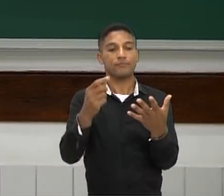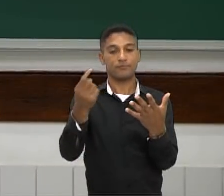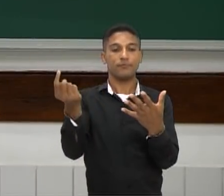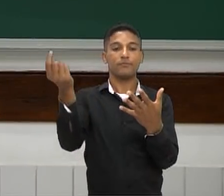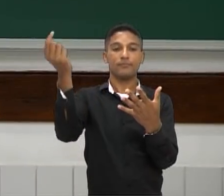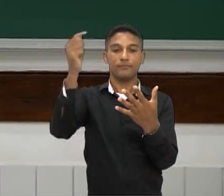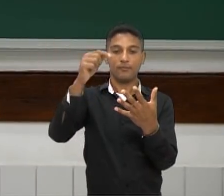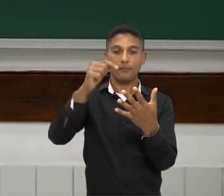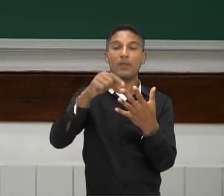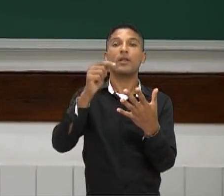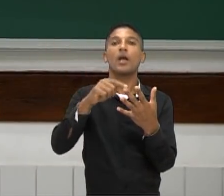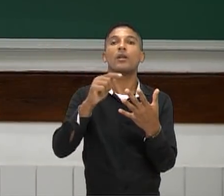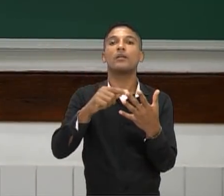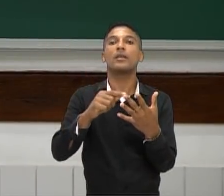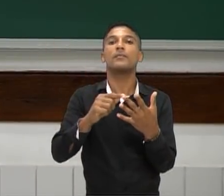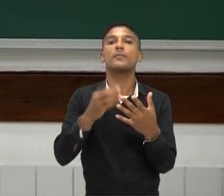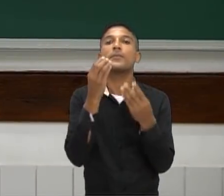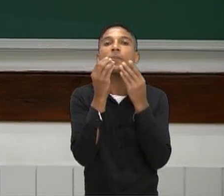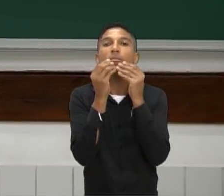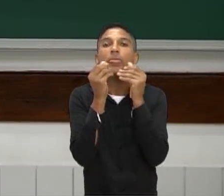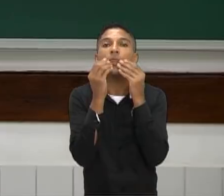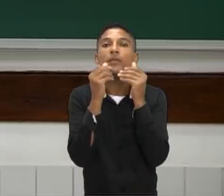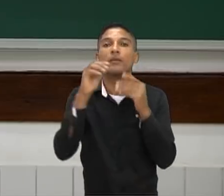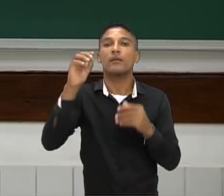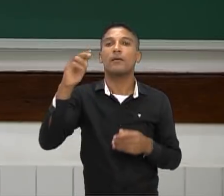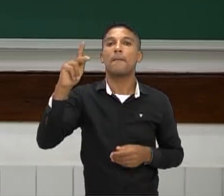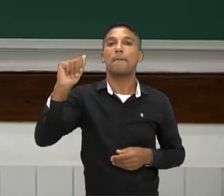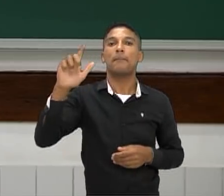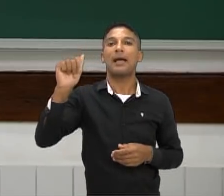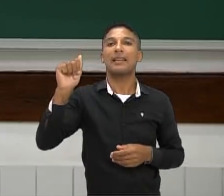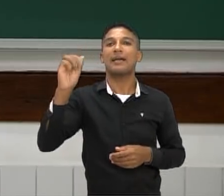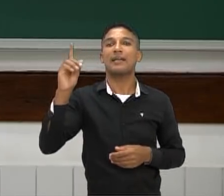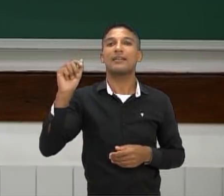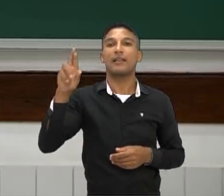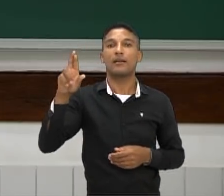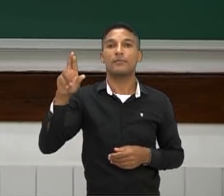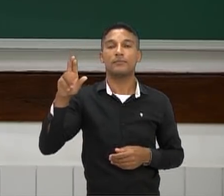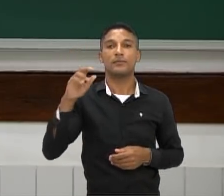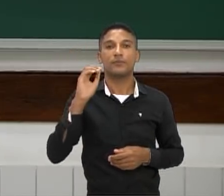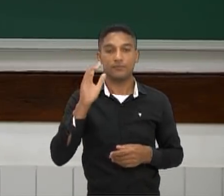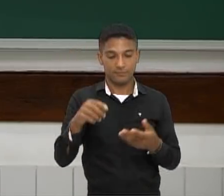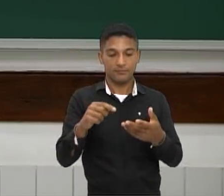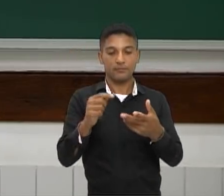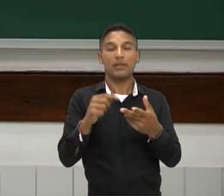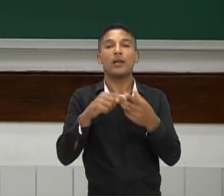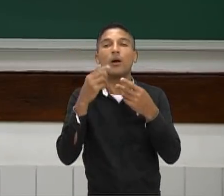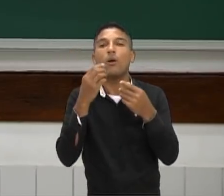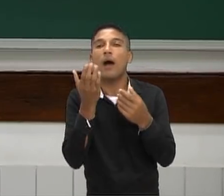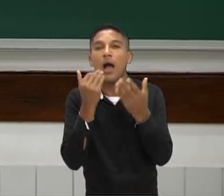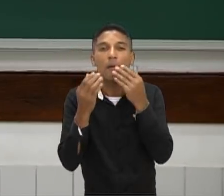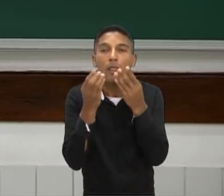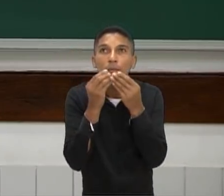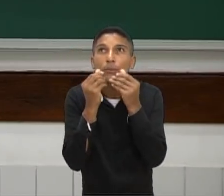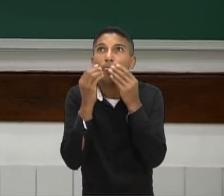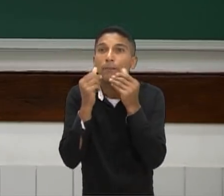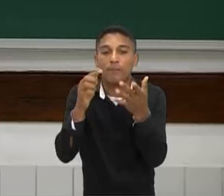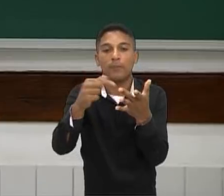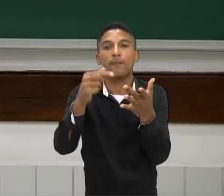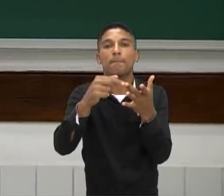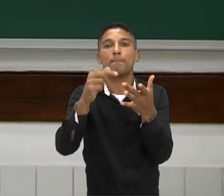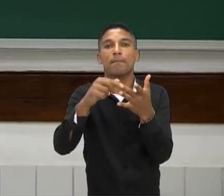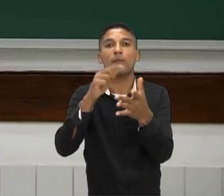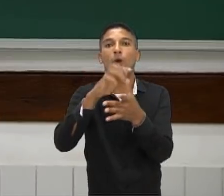determinados alimentos. Então foi tato, olfato, o cheiro, né, tato, olfato,